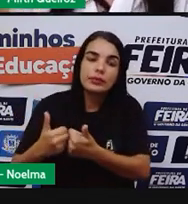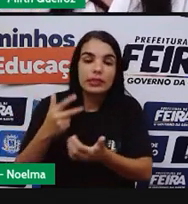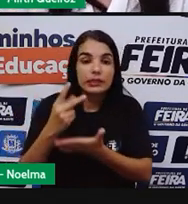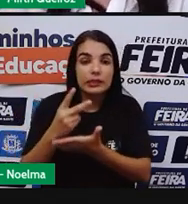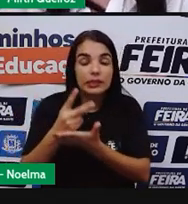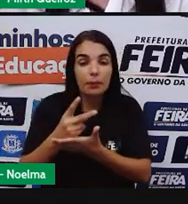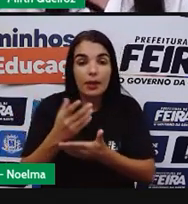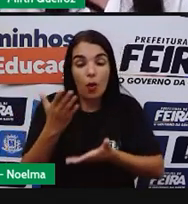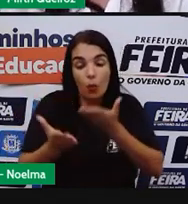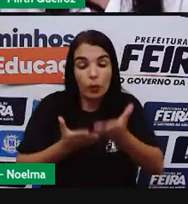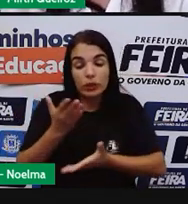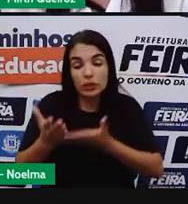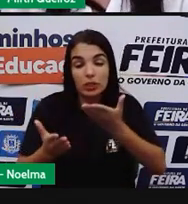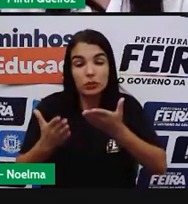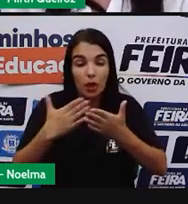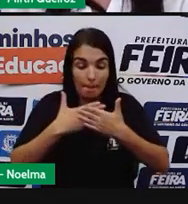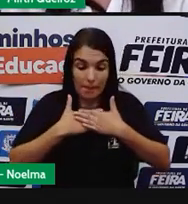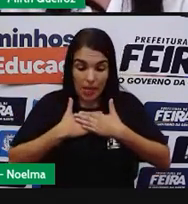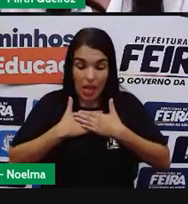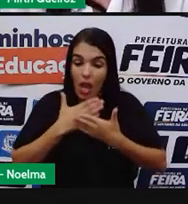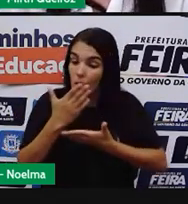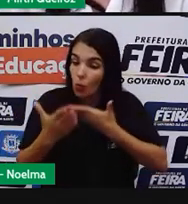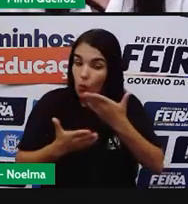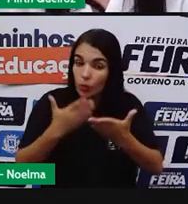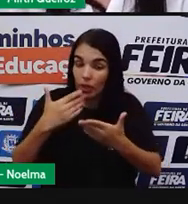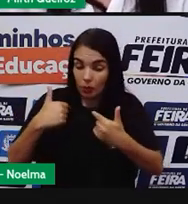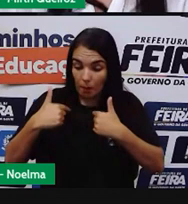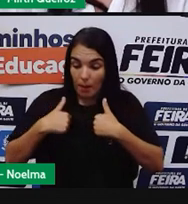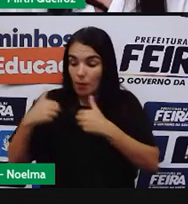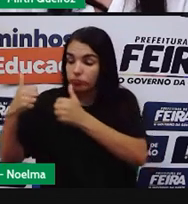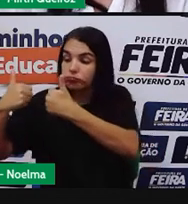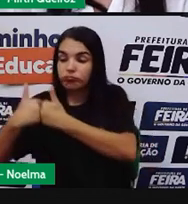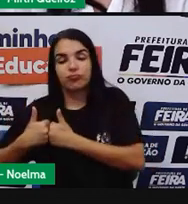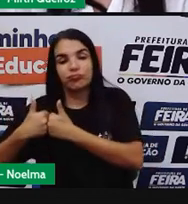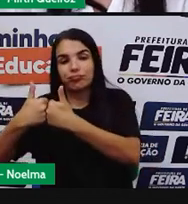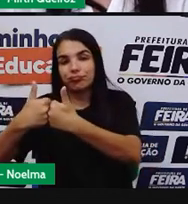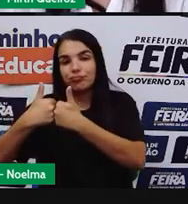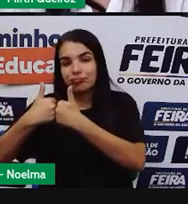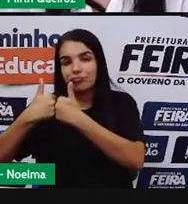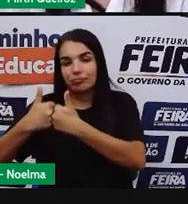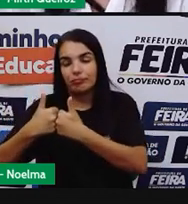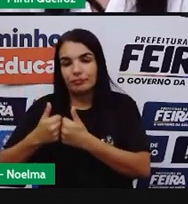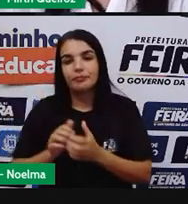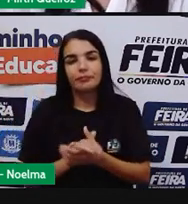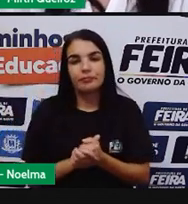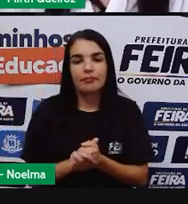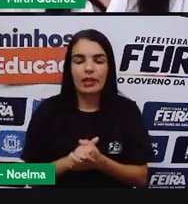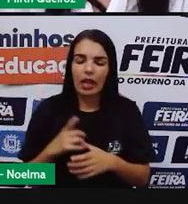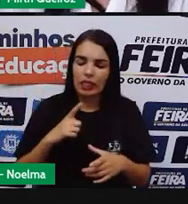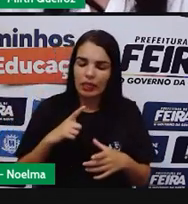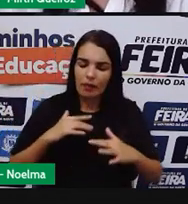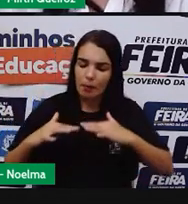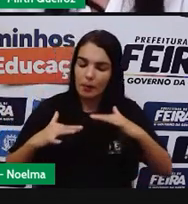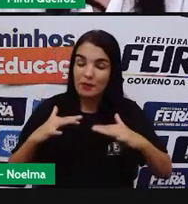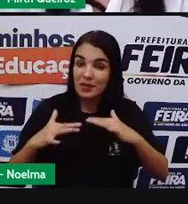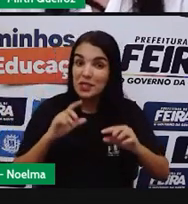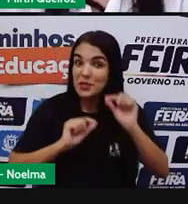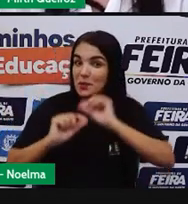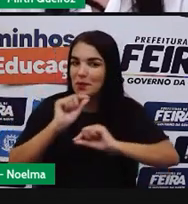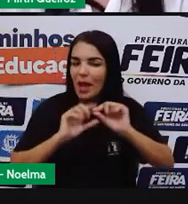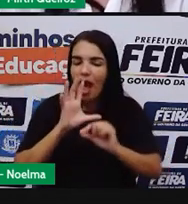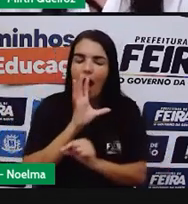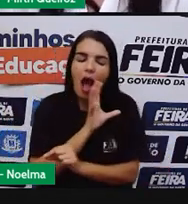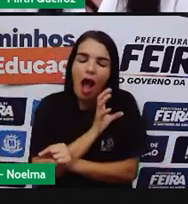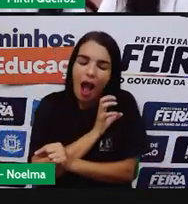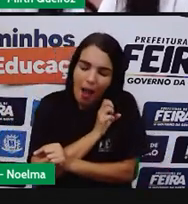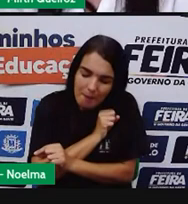mim, eu não estou cuidando do meu próximo, né? Então, tiveram manifestações aí de amor mediante a